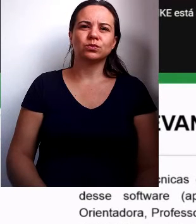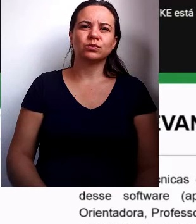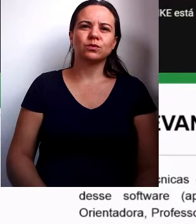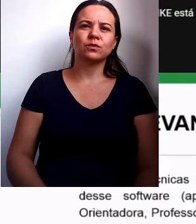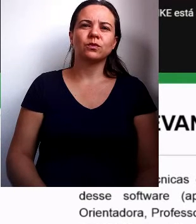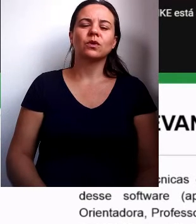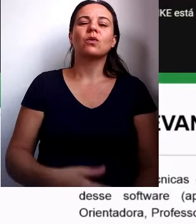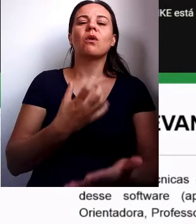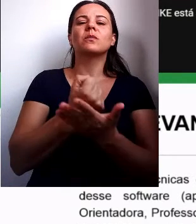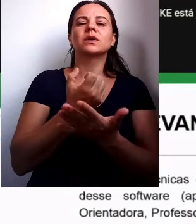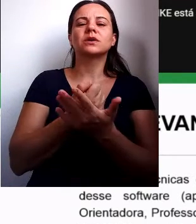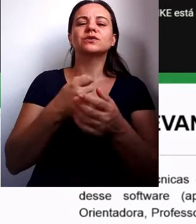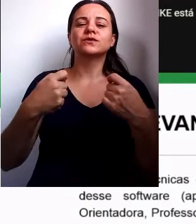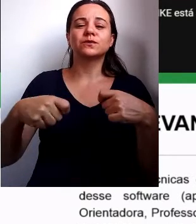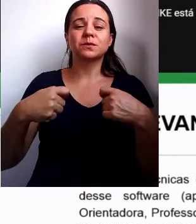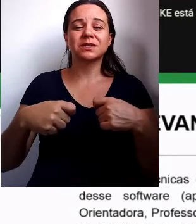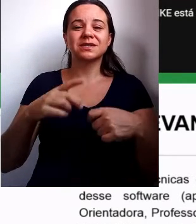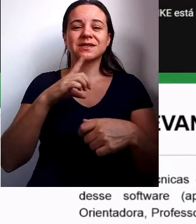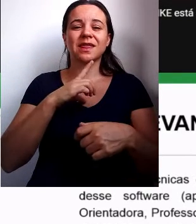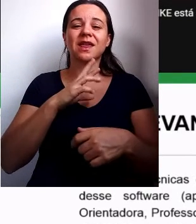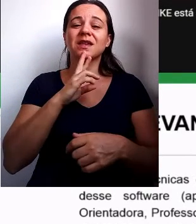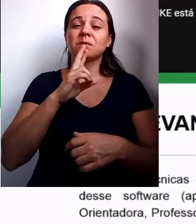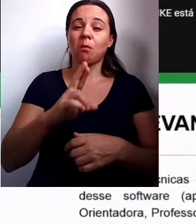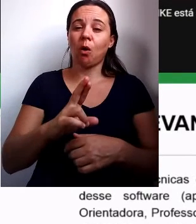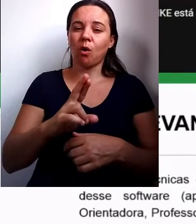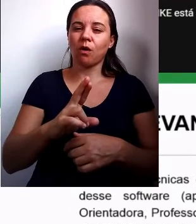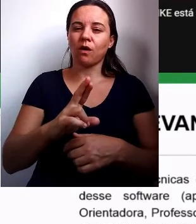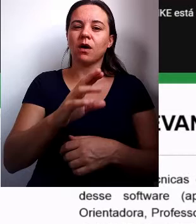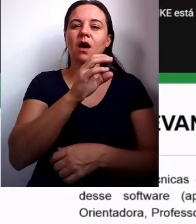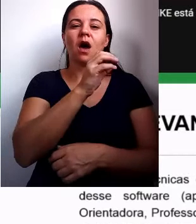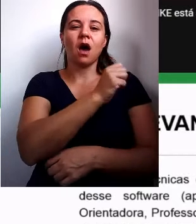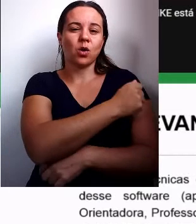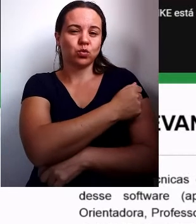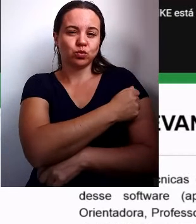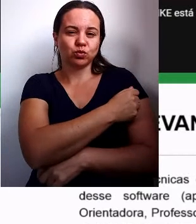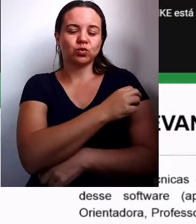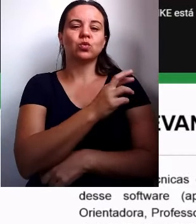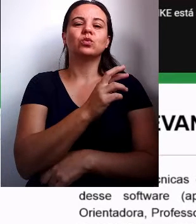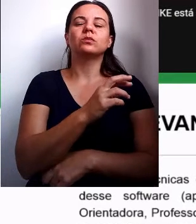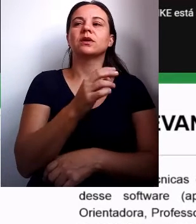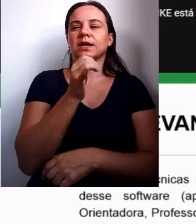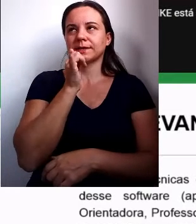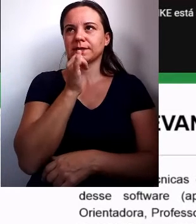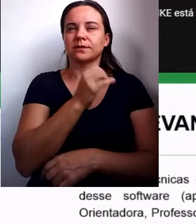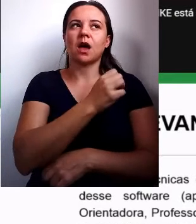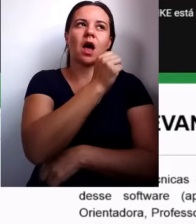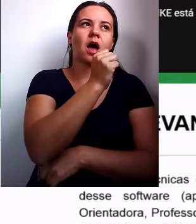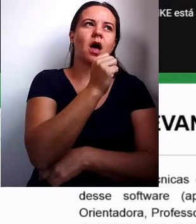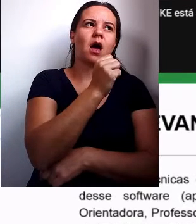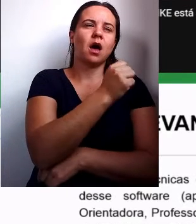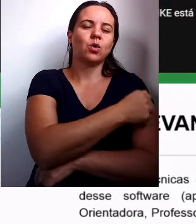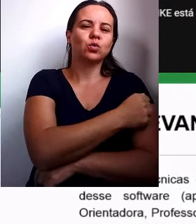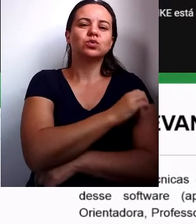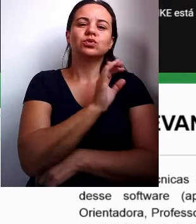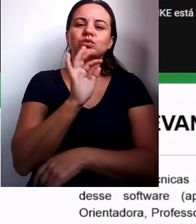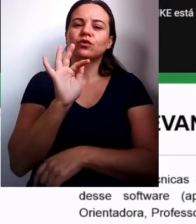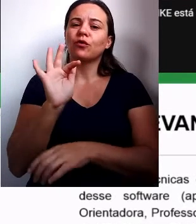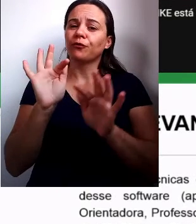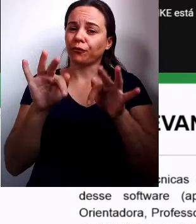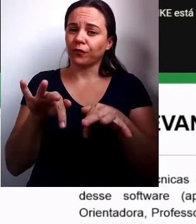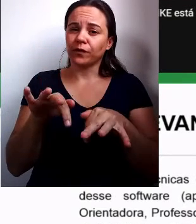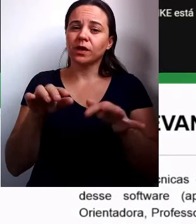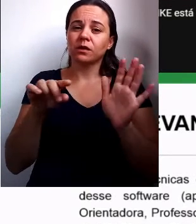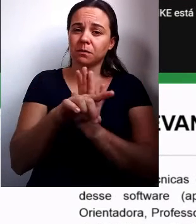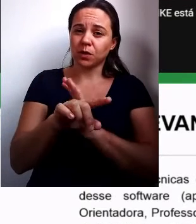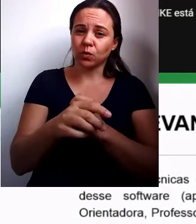temos que o aplicativo deve apresentar um feedback de resposta ao aluno. Assim que o aluno terminar de